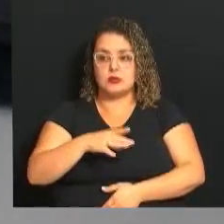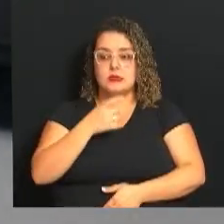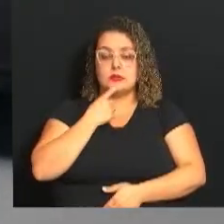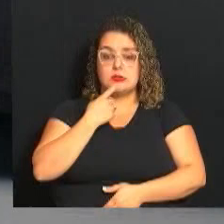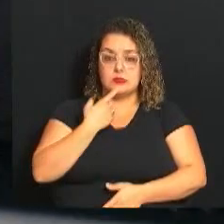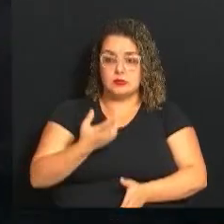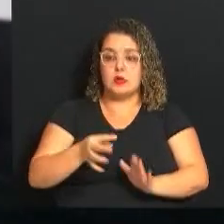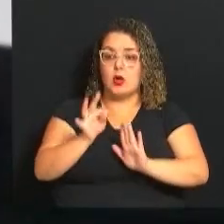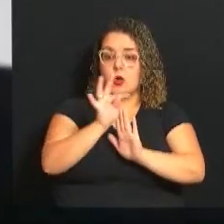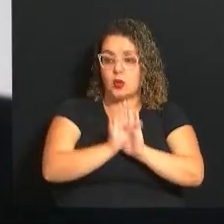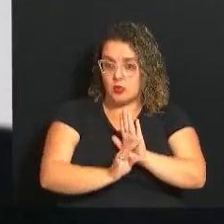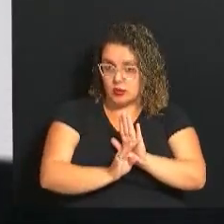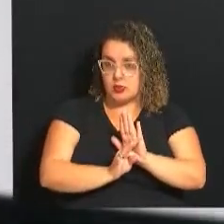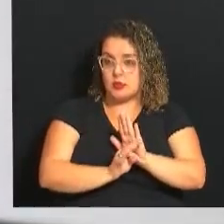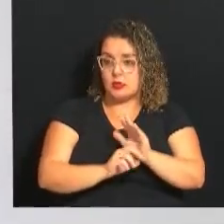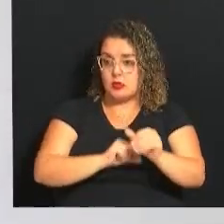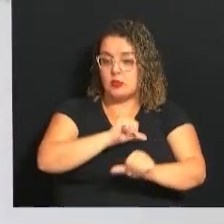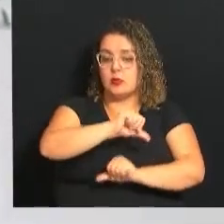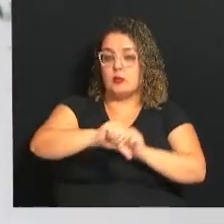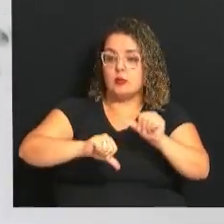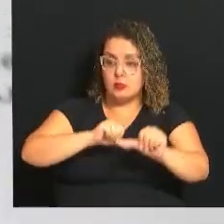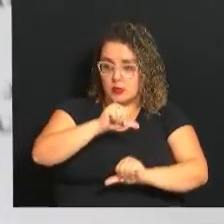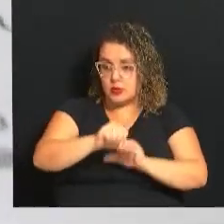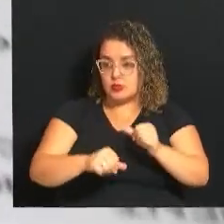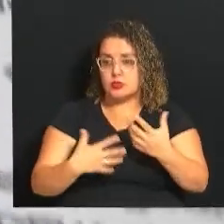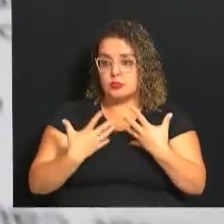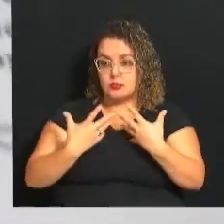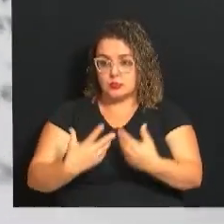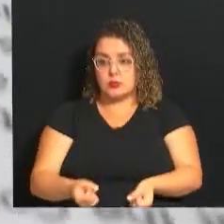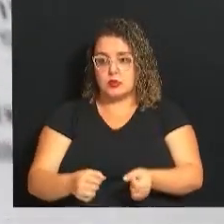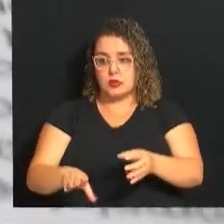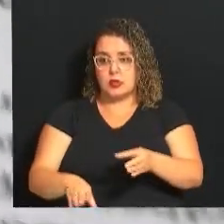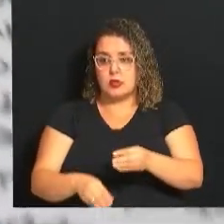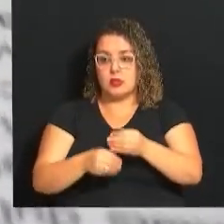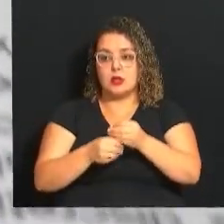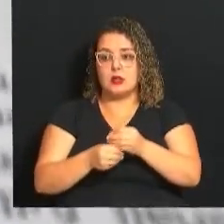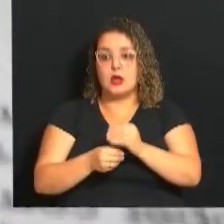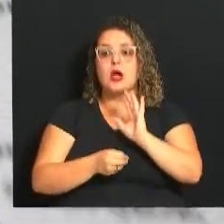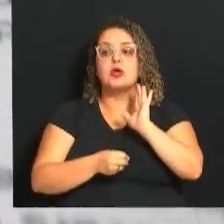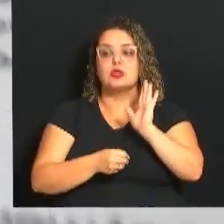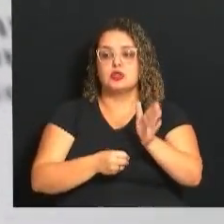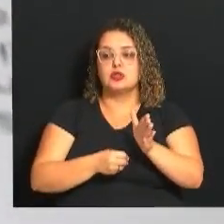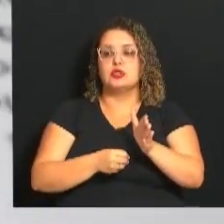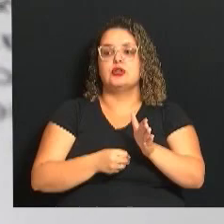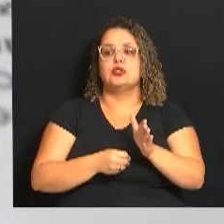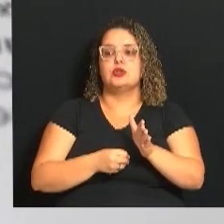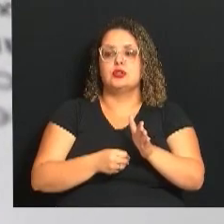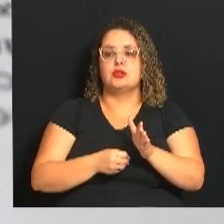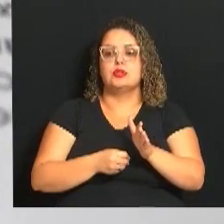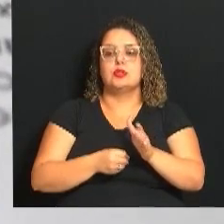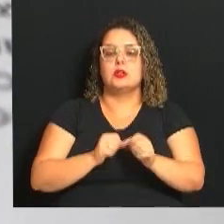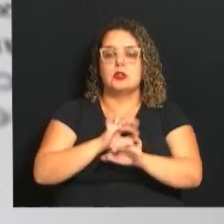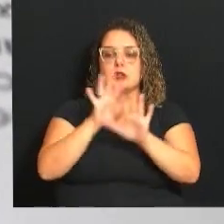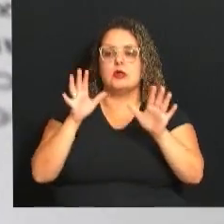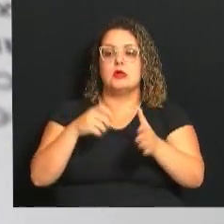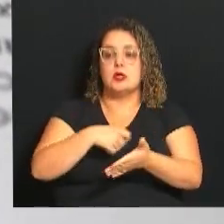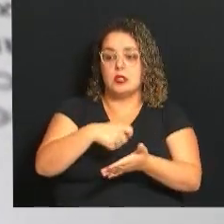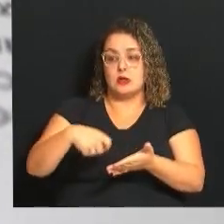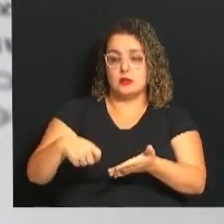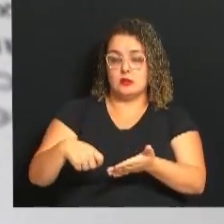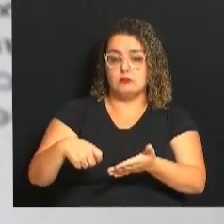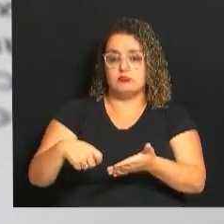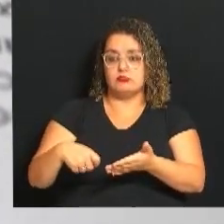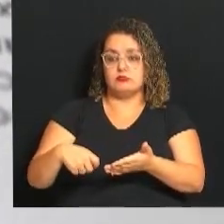Campinas o texto ainda vai passar por uma modificação para receber uma emenda mas já esclarece que as